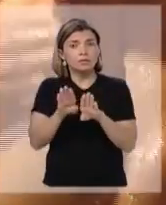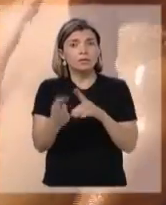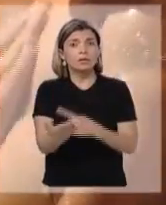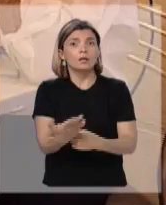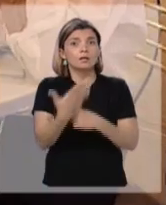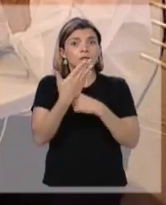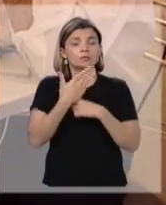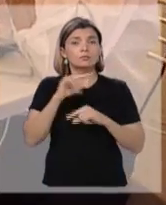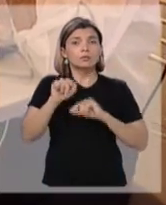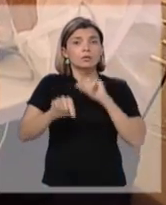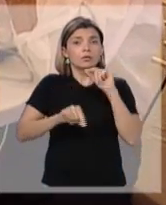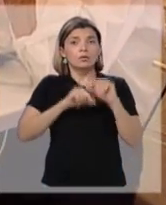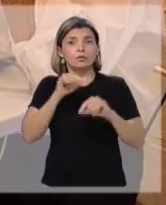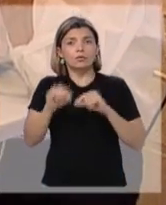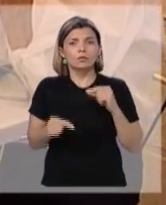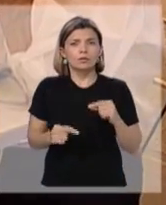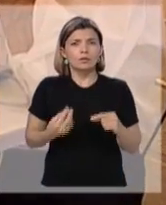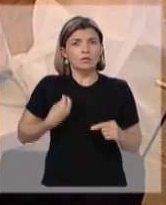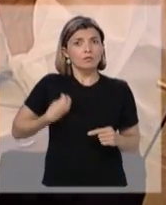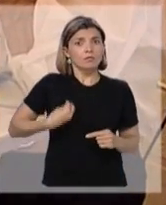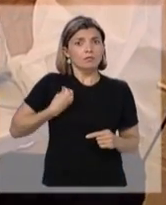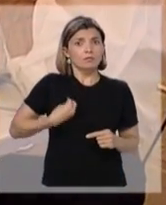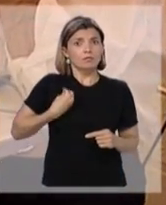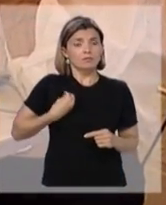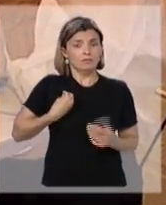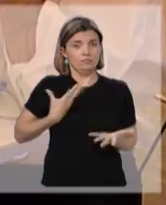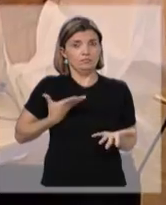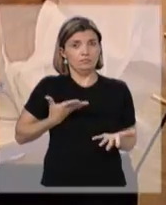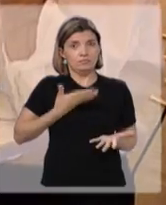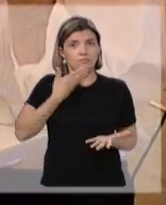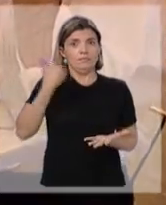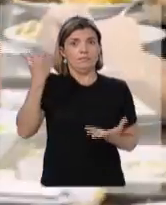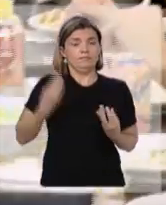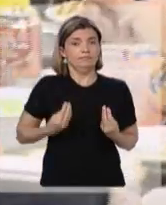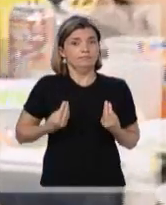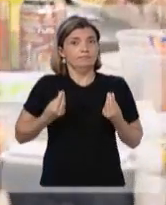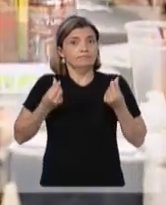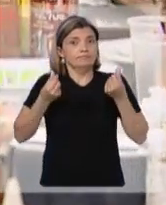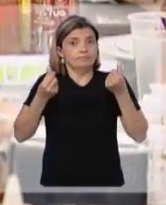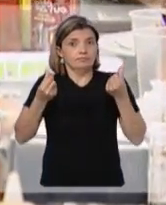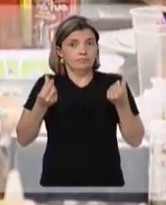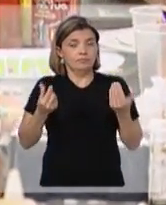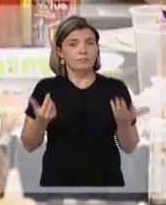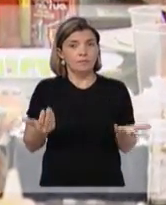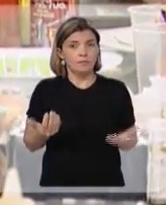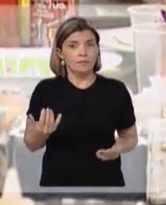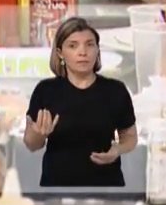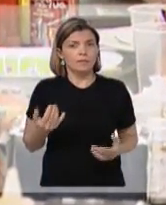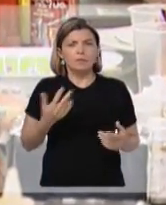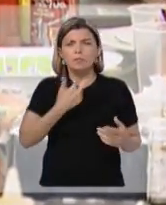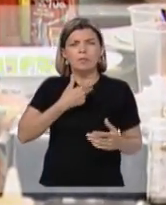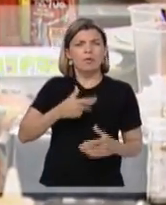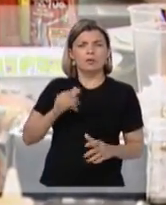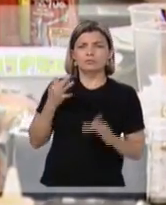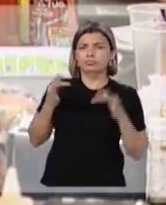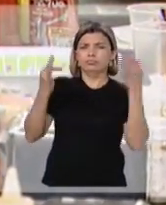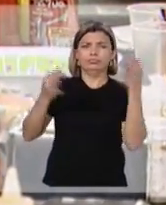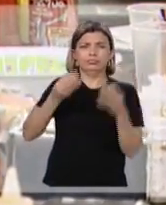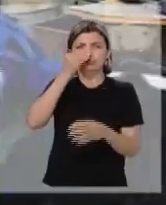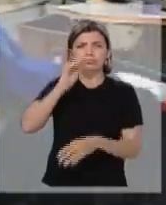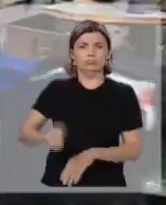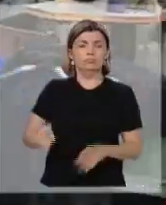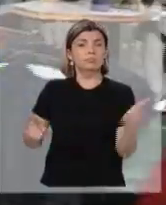também nos trouxe um substancial aumento em nossa qualidade de vida. Não se trata, portanto, de abrir mão de